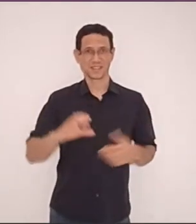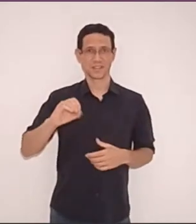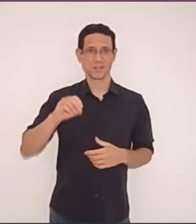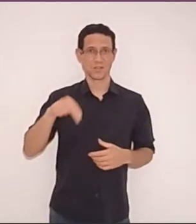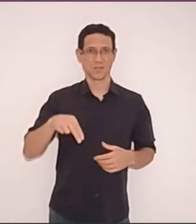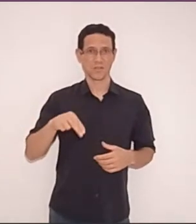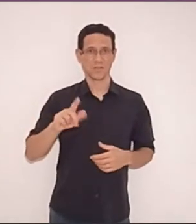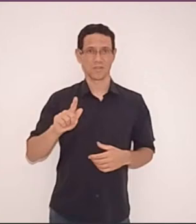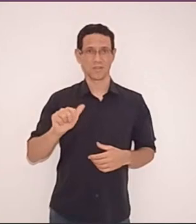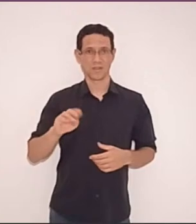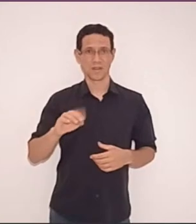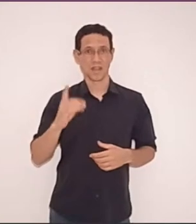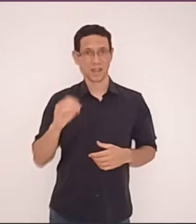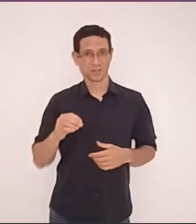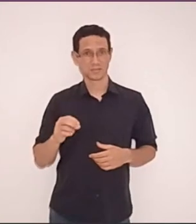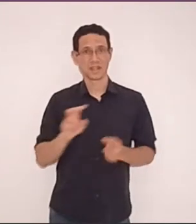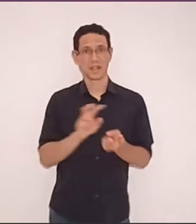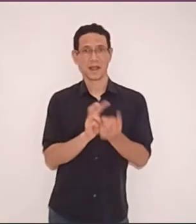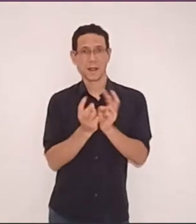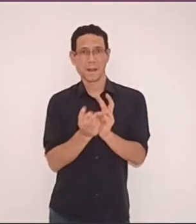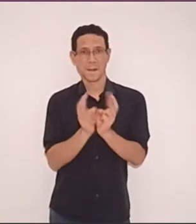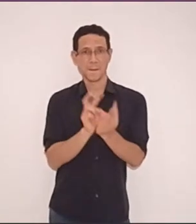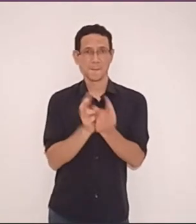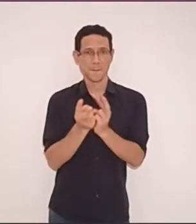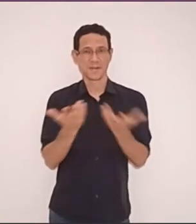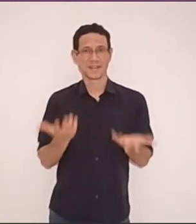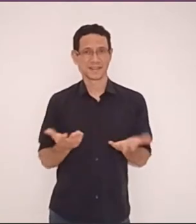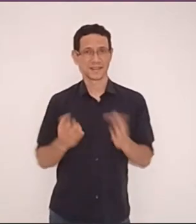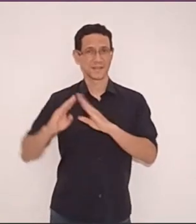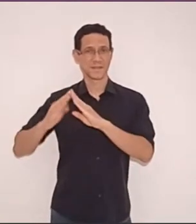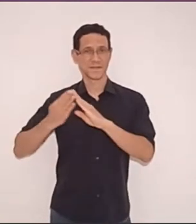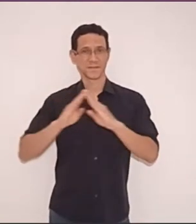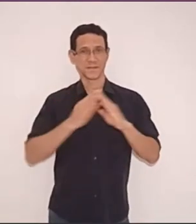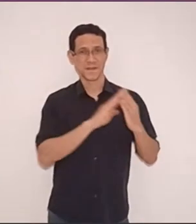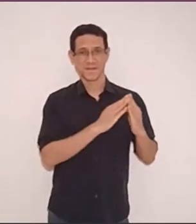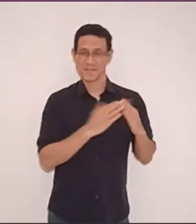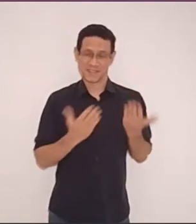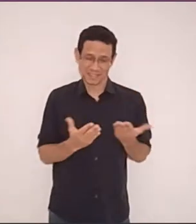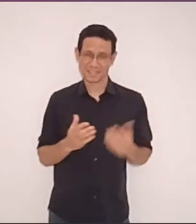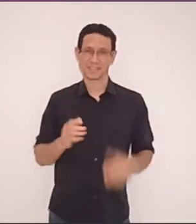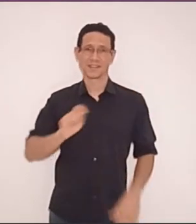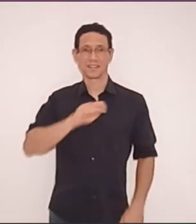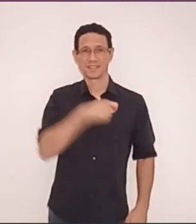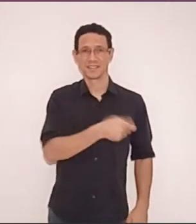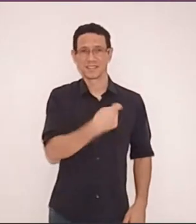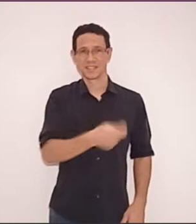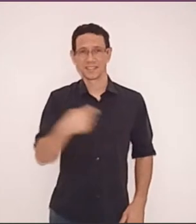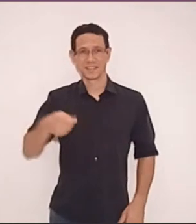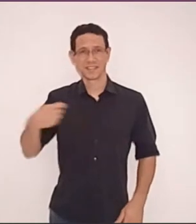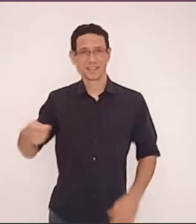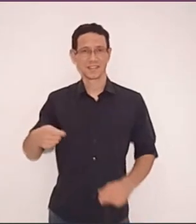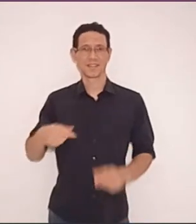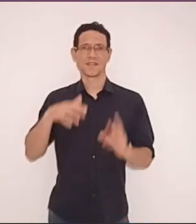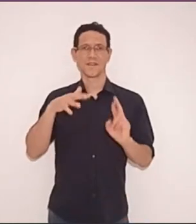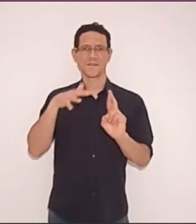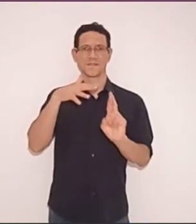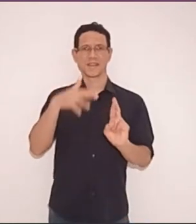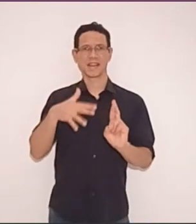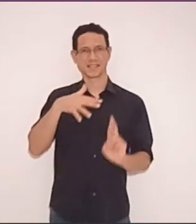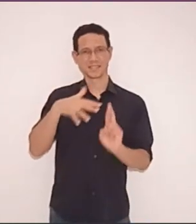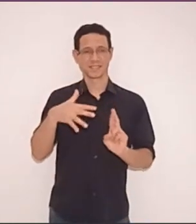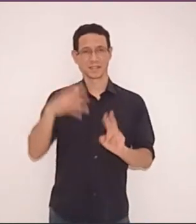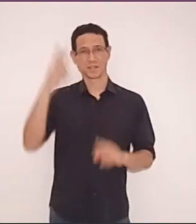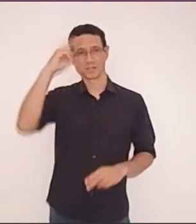cuidados EA Poeira só se favela só esses mesmo históricos a